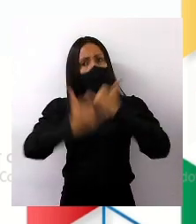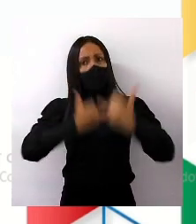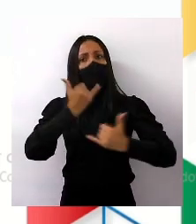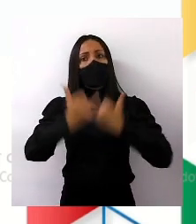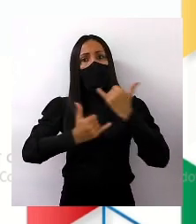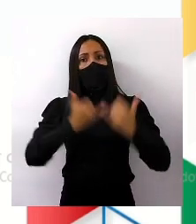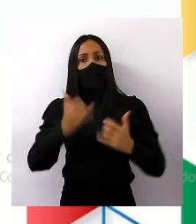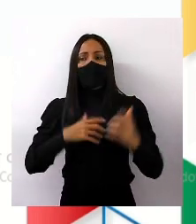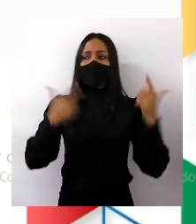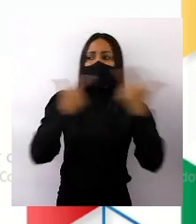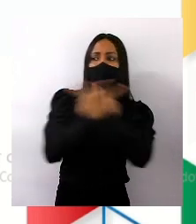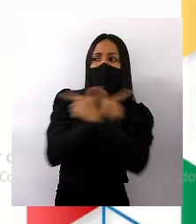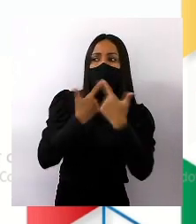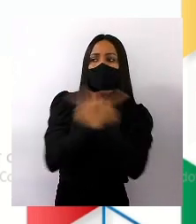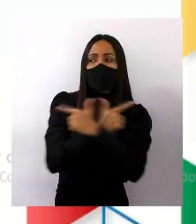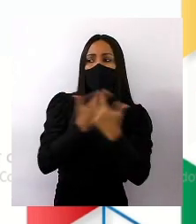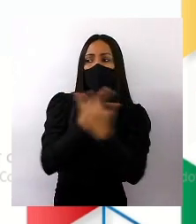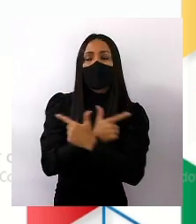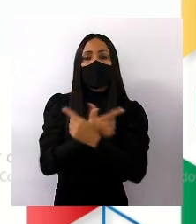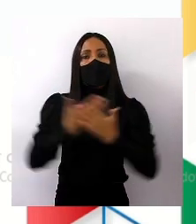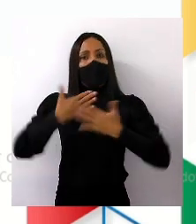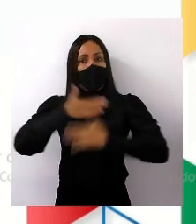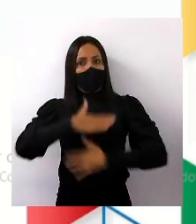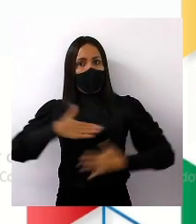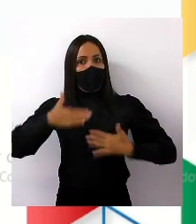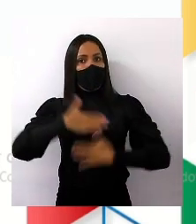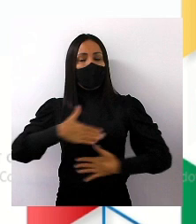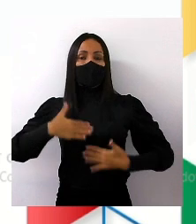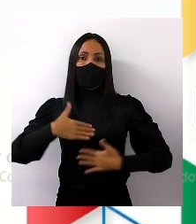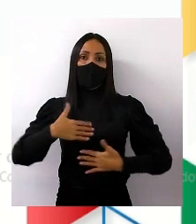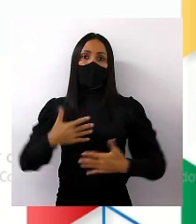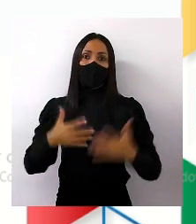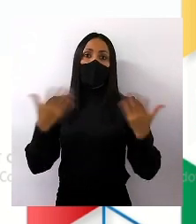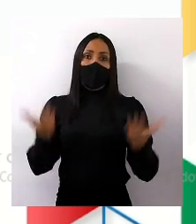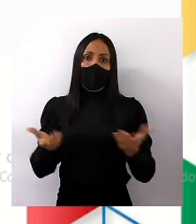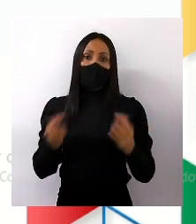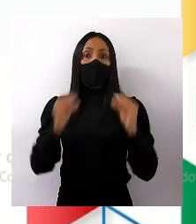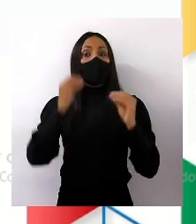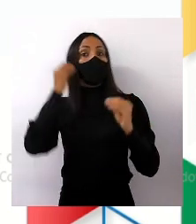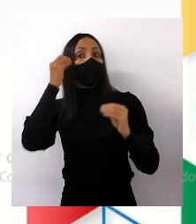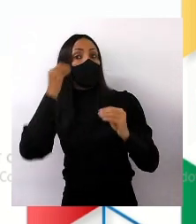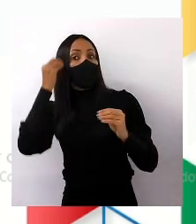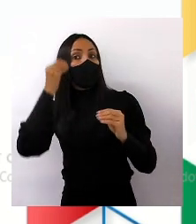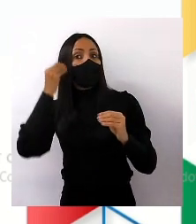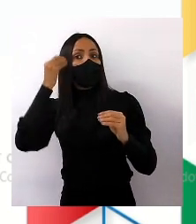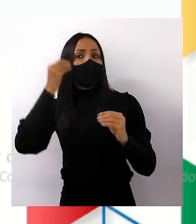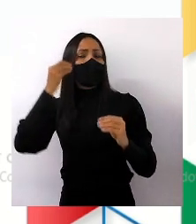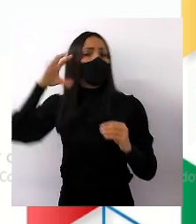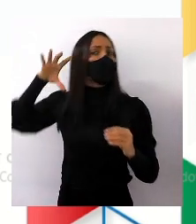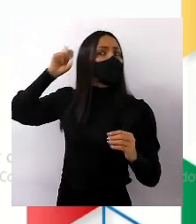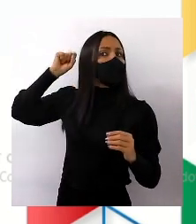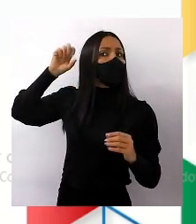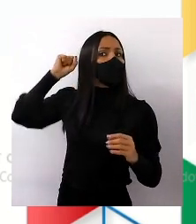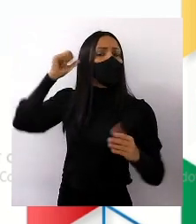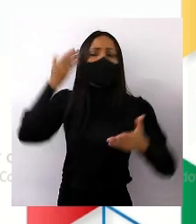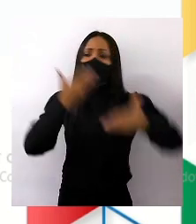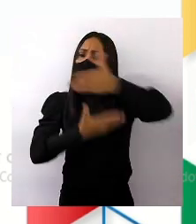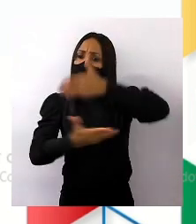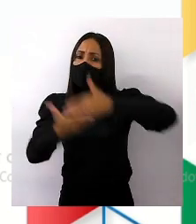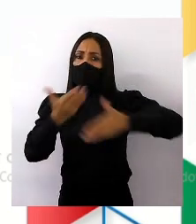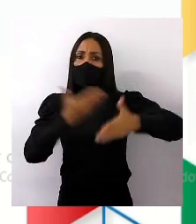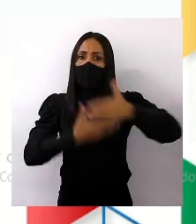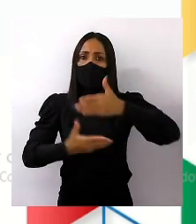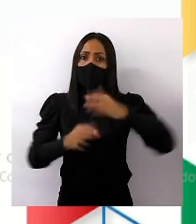nos fazer rir, de nos fazer alegrar-se. Ou seja, é um jogo de experiências sonoras e de relações